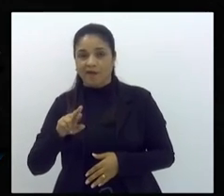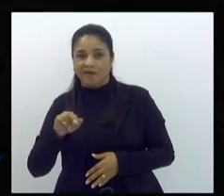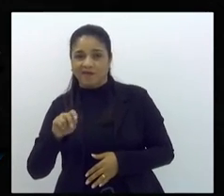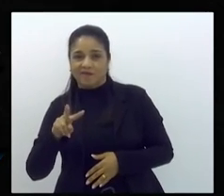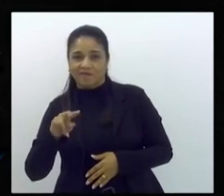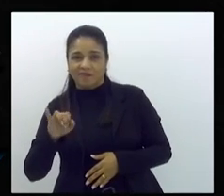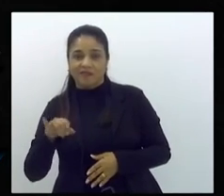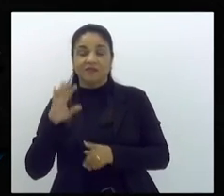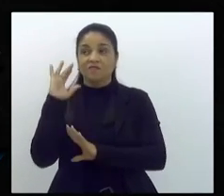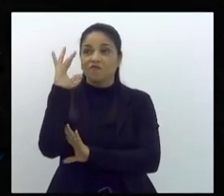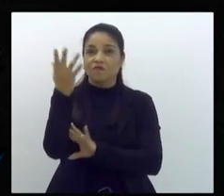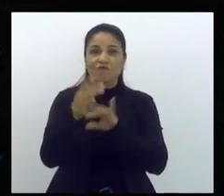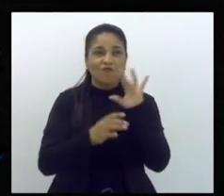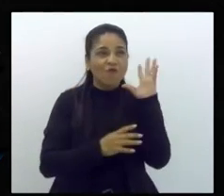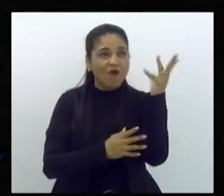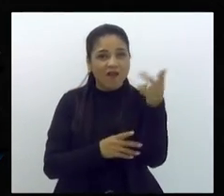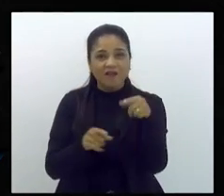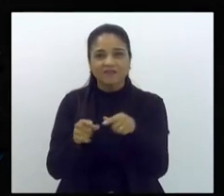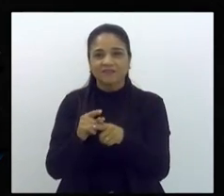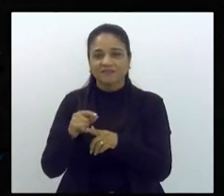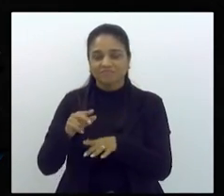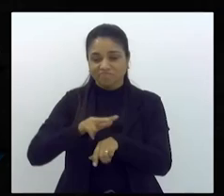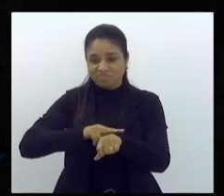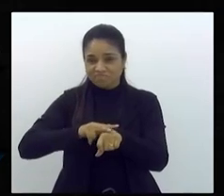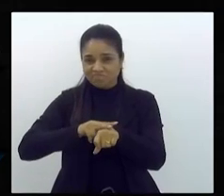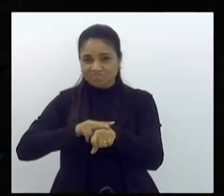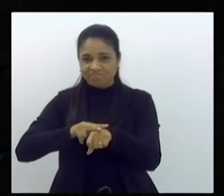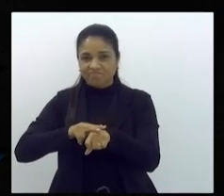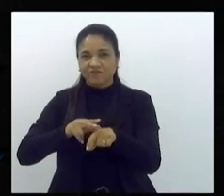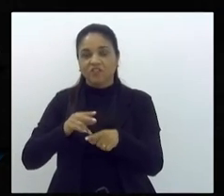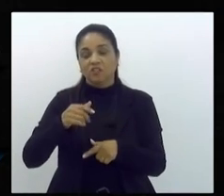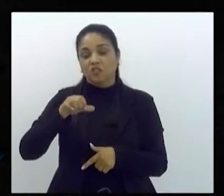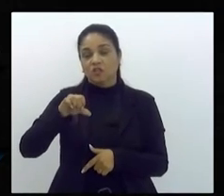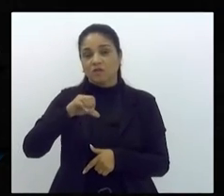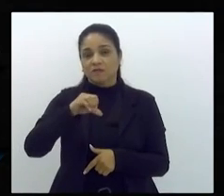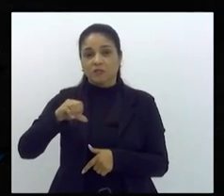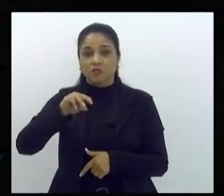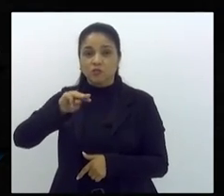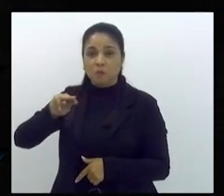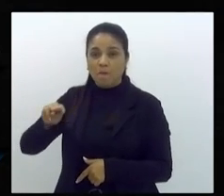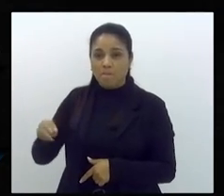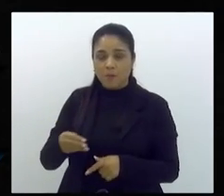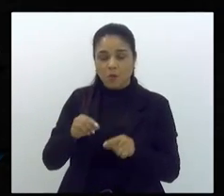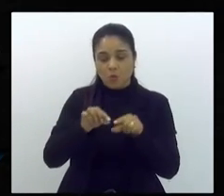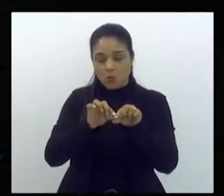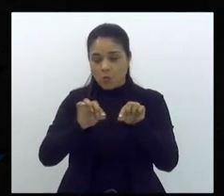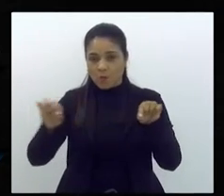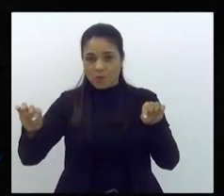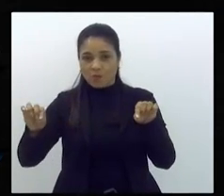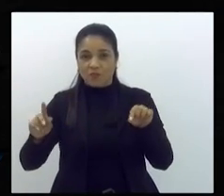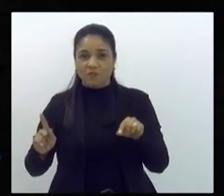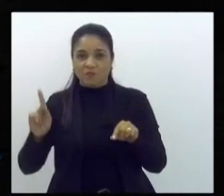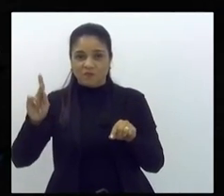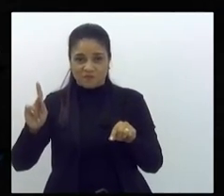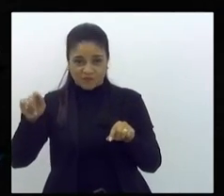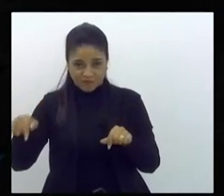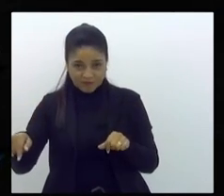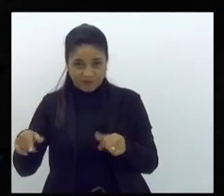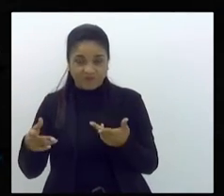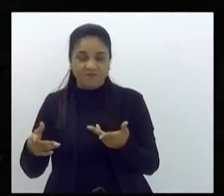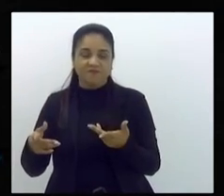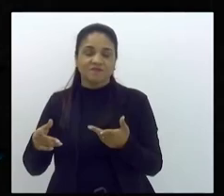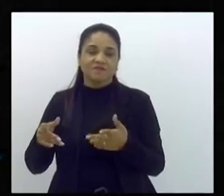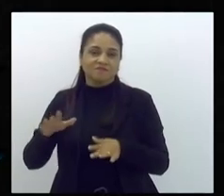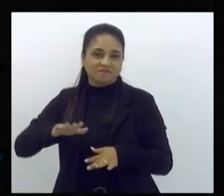uma área verde de 950 mil metros quadrados na zona oeste Então como a mobilidade é um tema